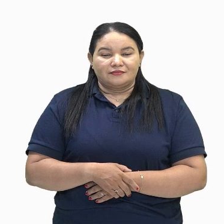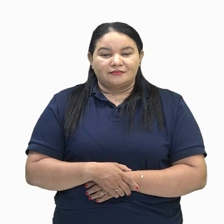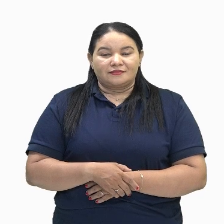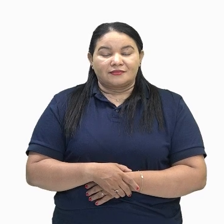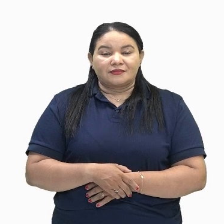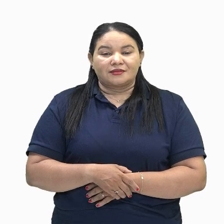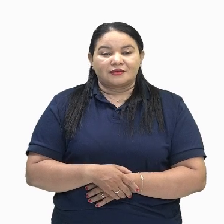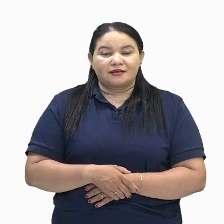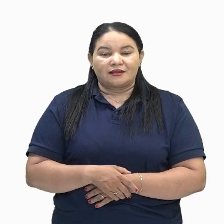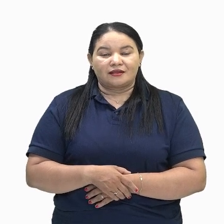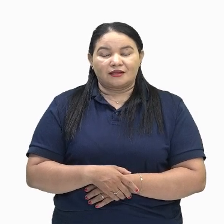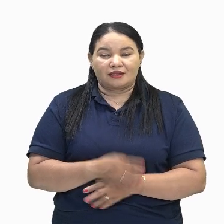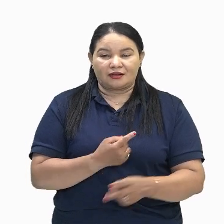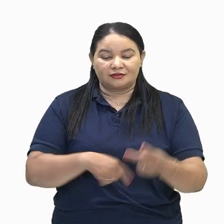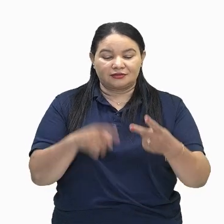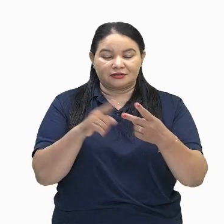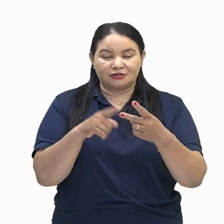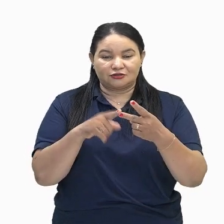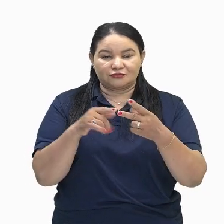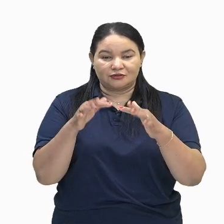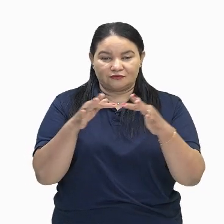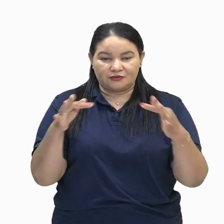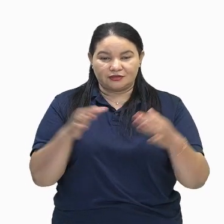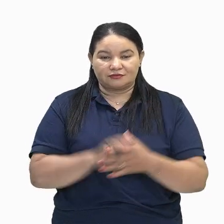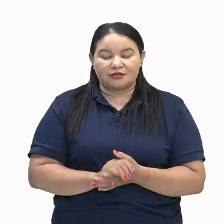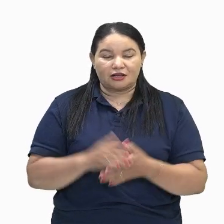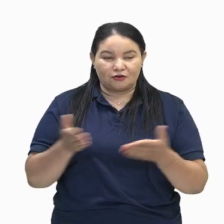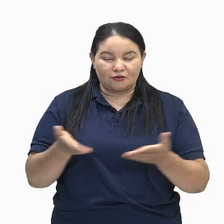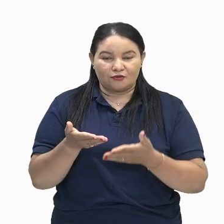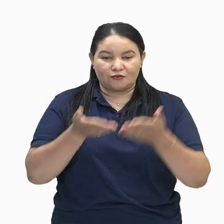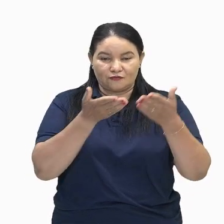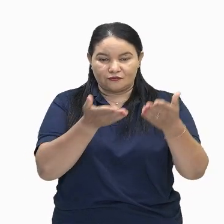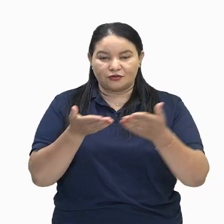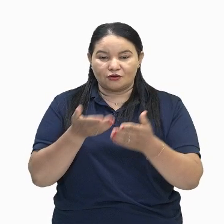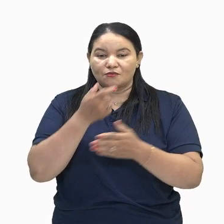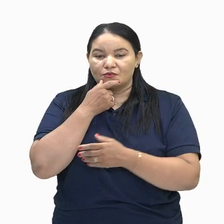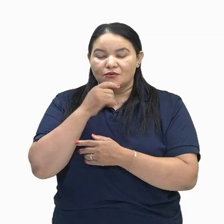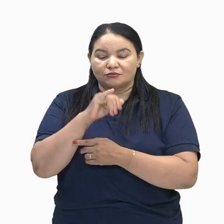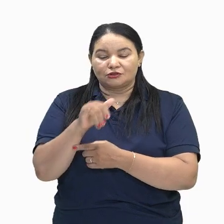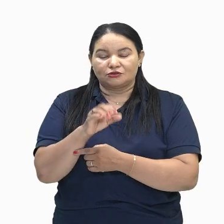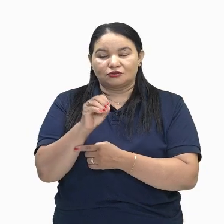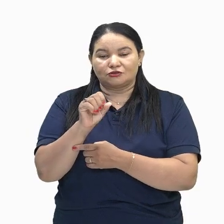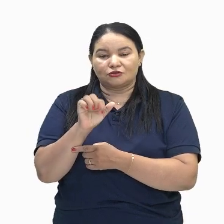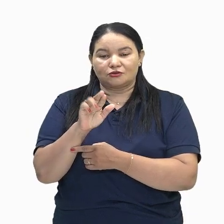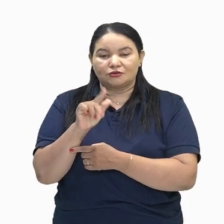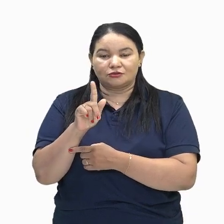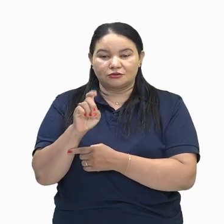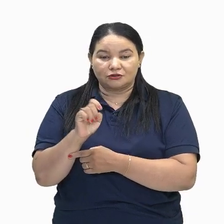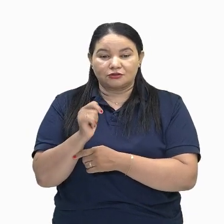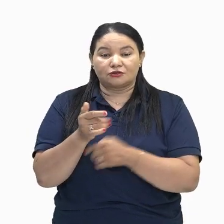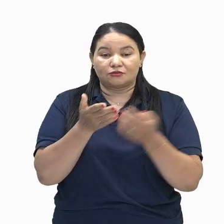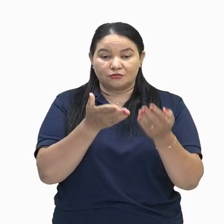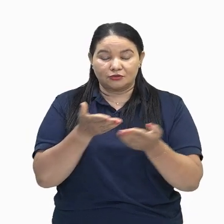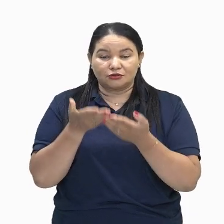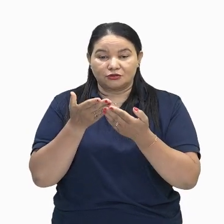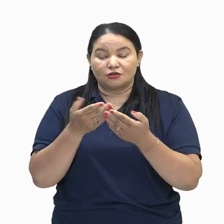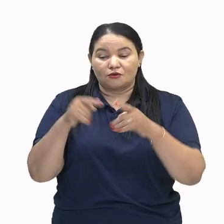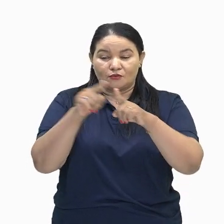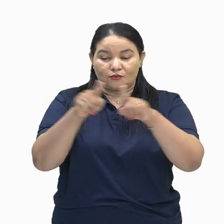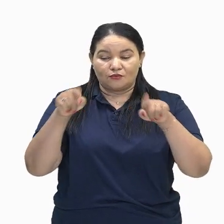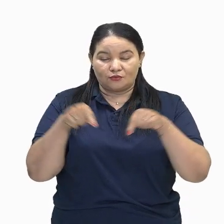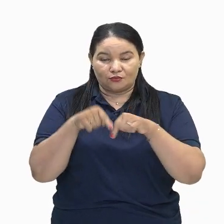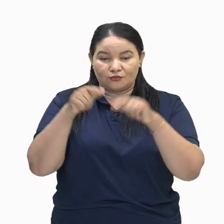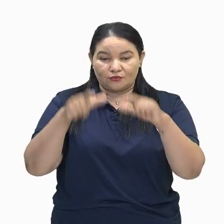outra frase, a gente vai observar, convidamos o senhor Jorge a comparecer a um de nossos escritórios nesta